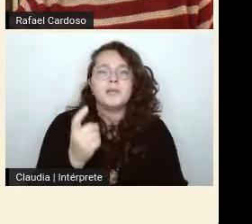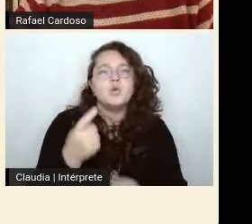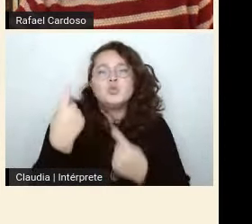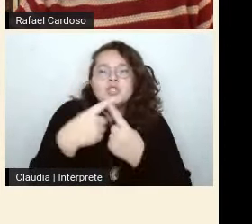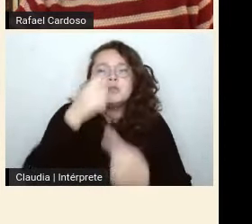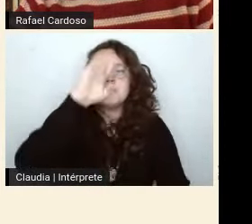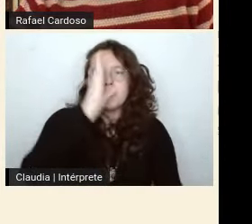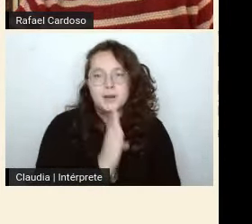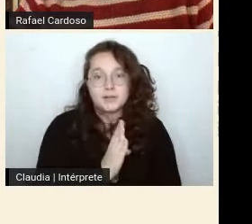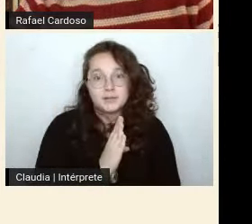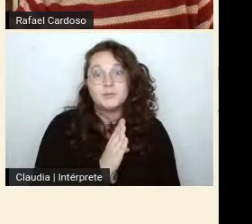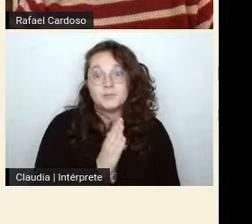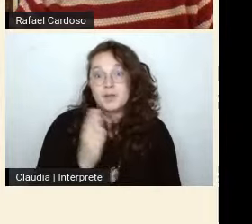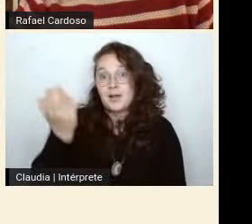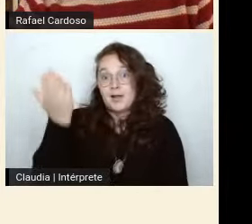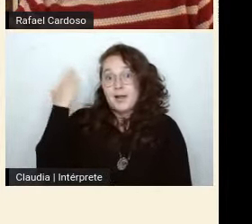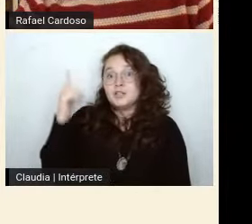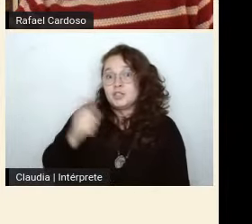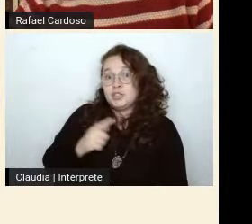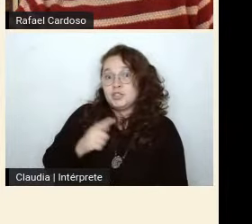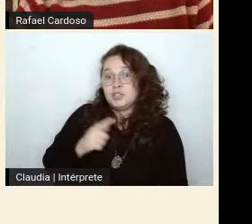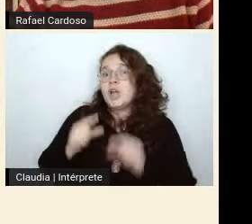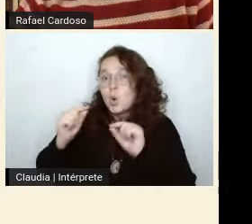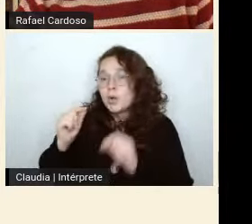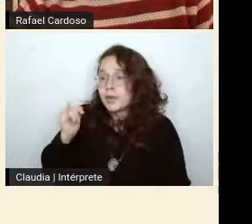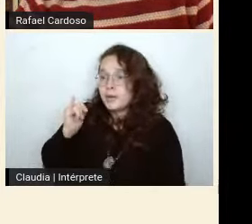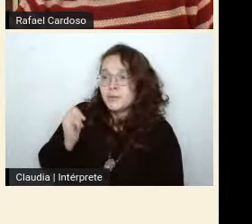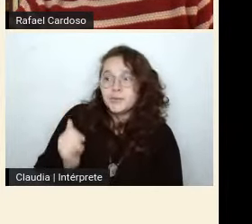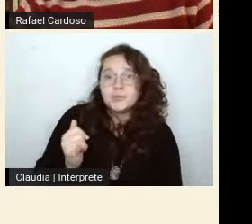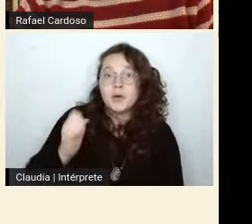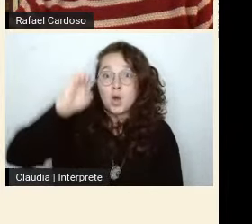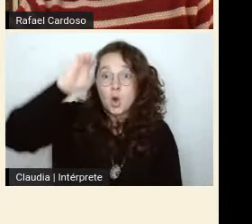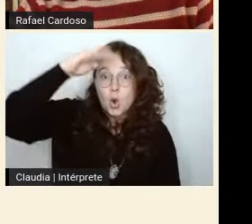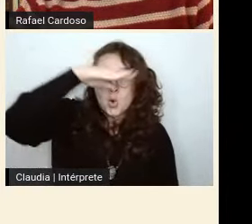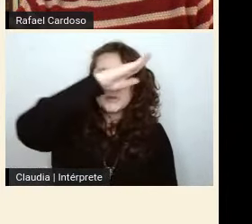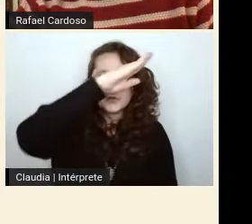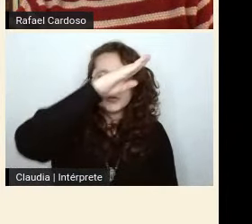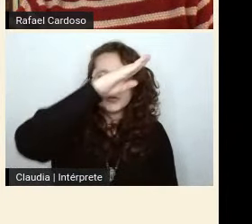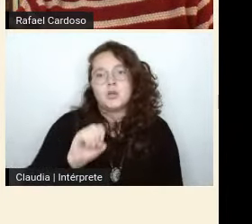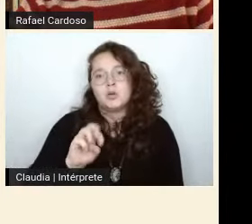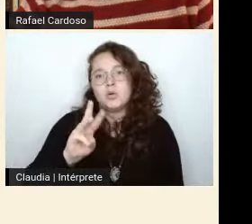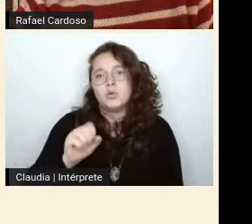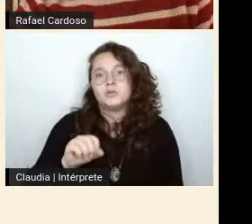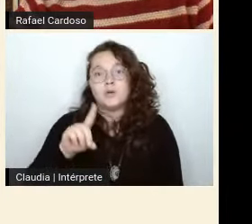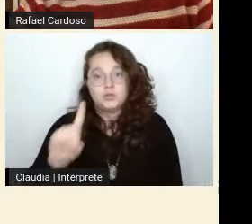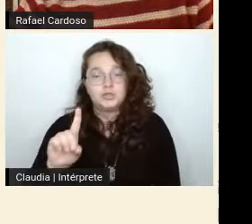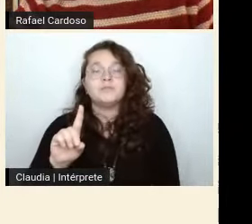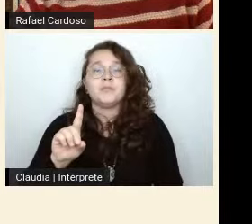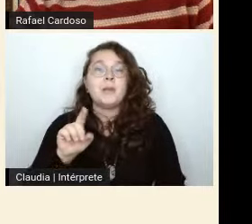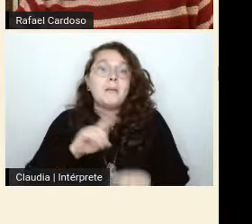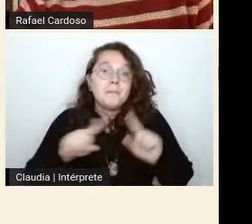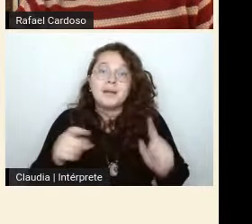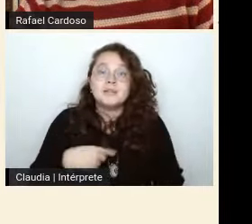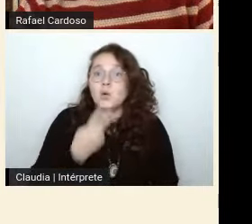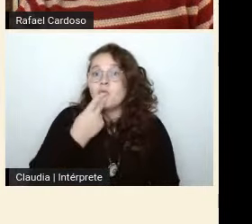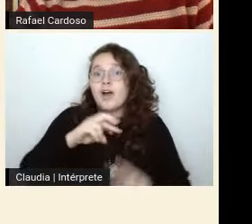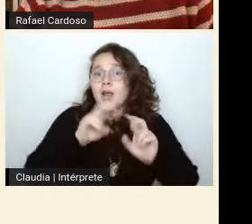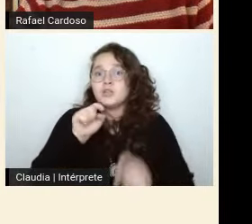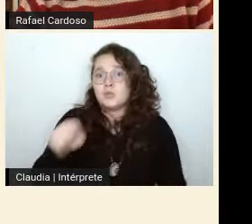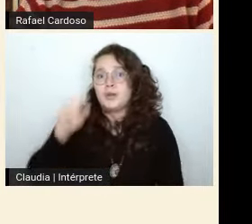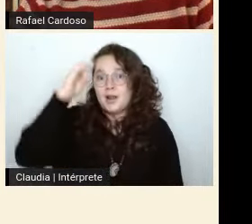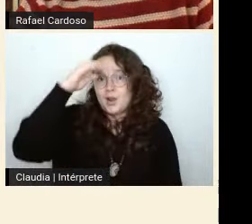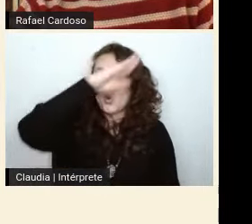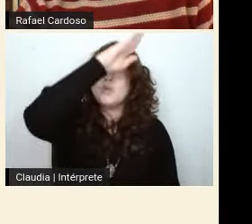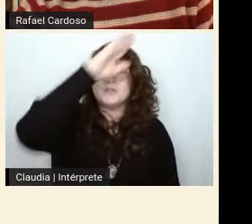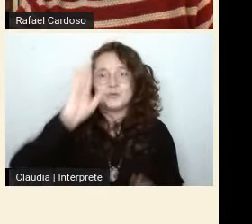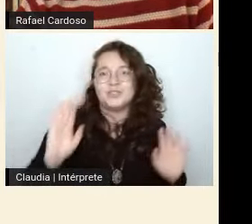Divisa oswaldiana em origem, embora o autor não faça atribuição a Oswald de Andrade. Figura, aliás, praticamente